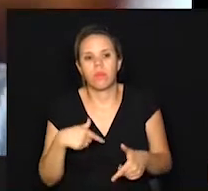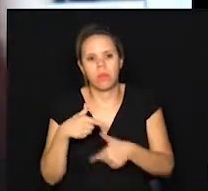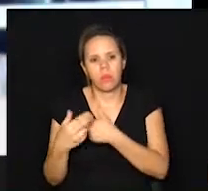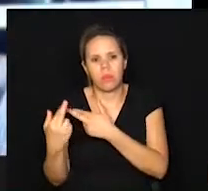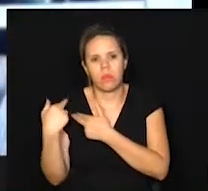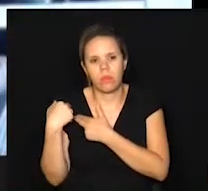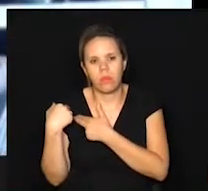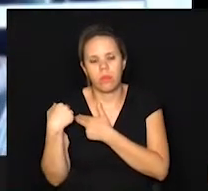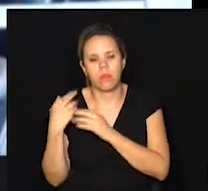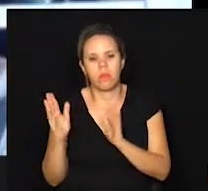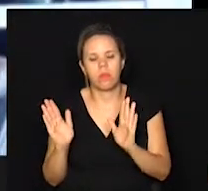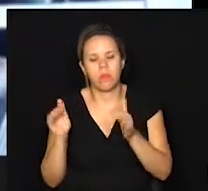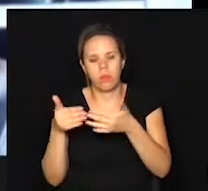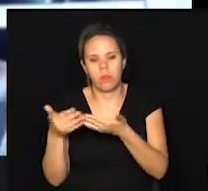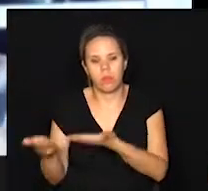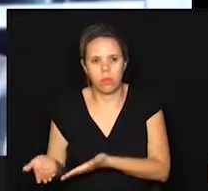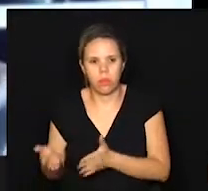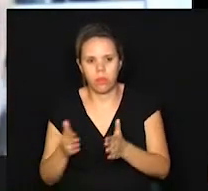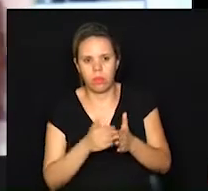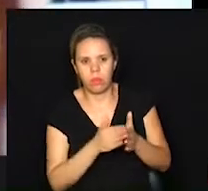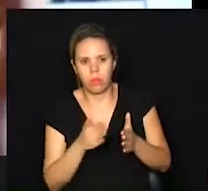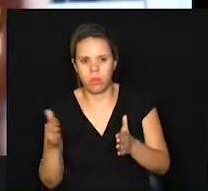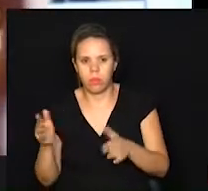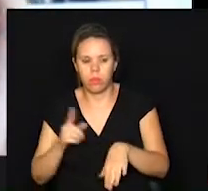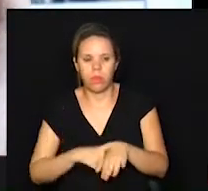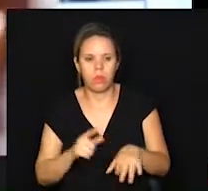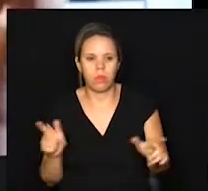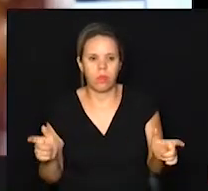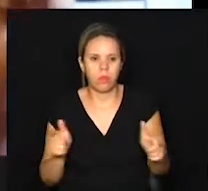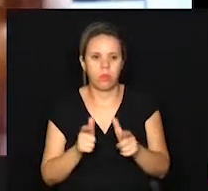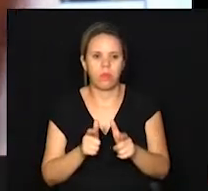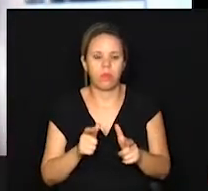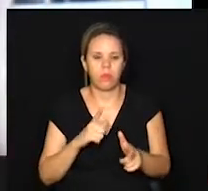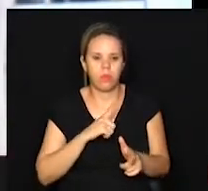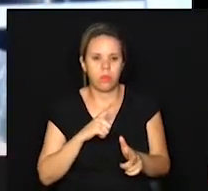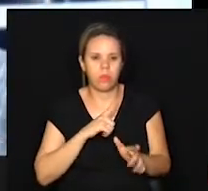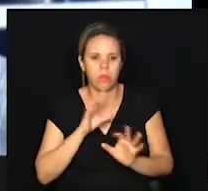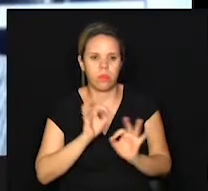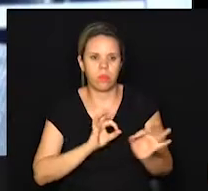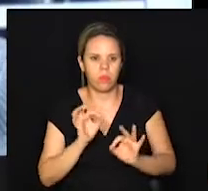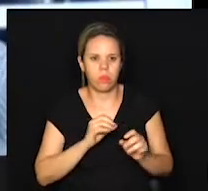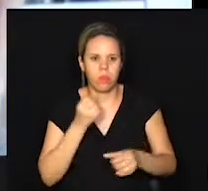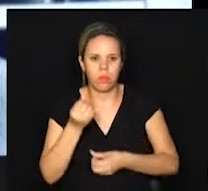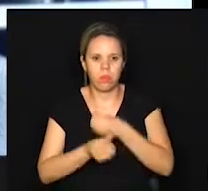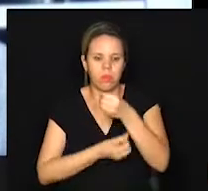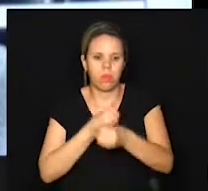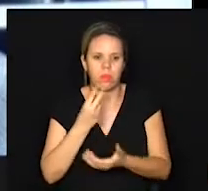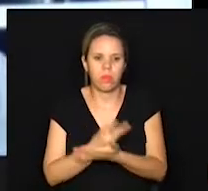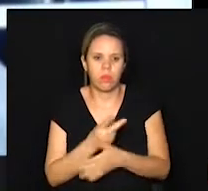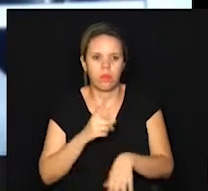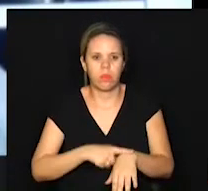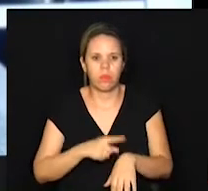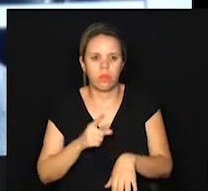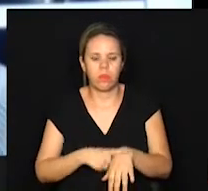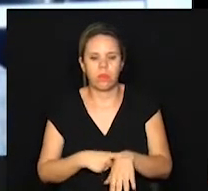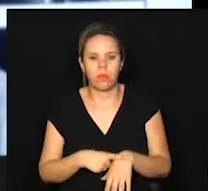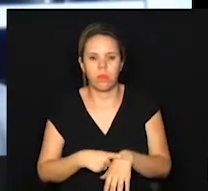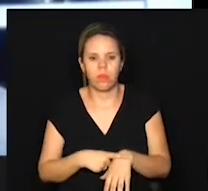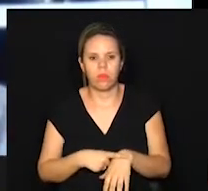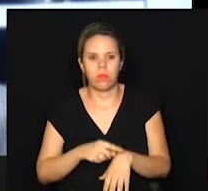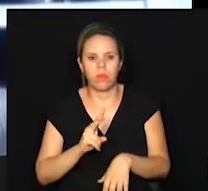ficar concentrada num período de tempo muito menor. A gente ia ter que preparar o semestre ao mesmo tempo que o semestre já estaria em andamento,